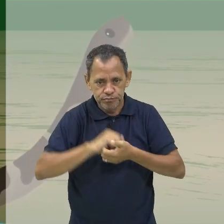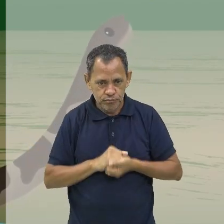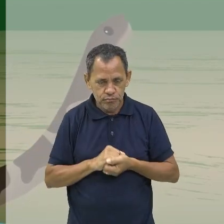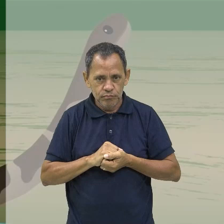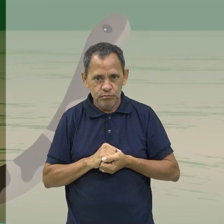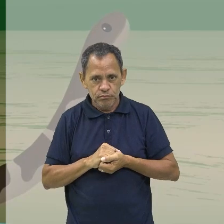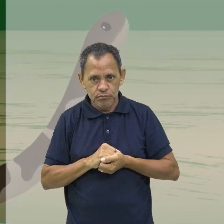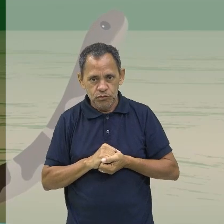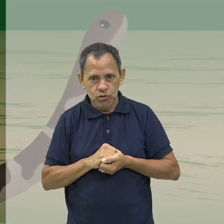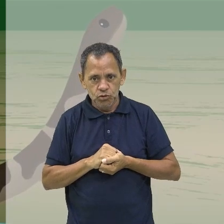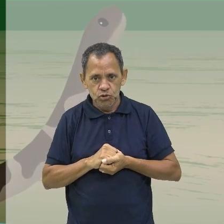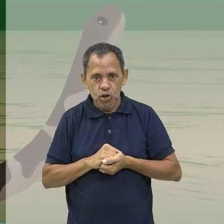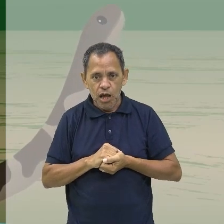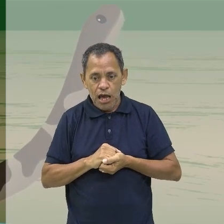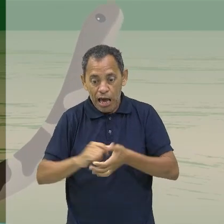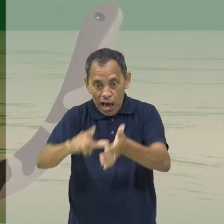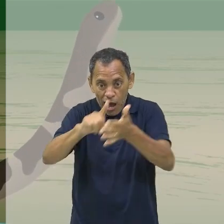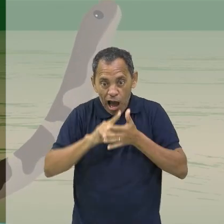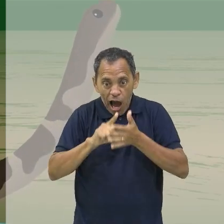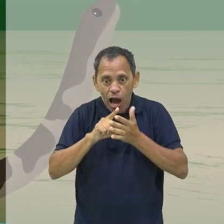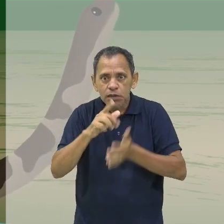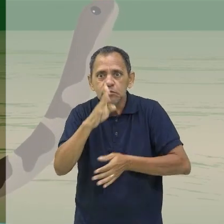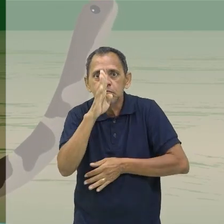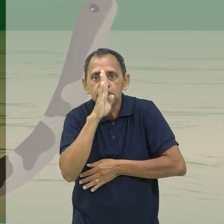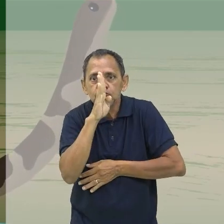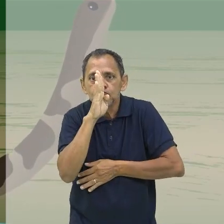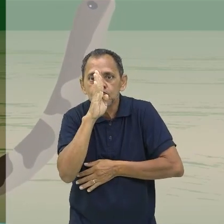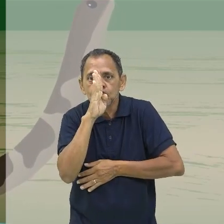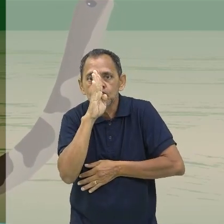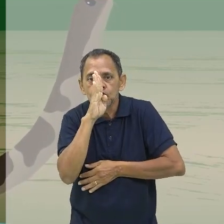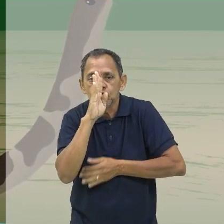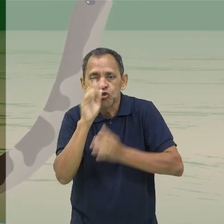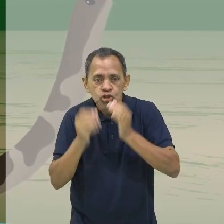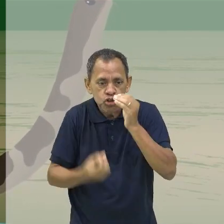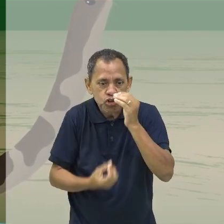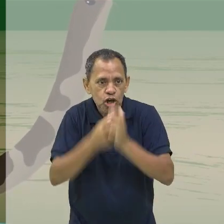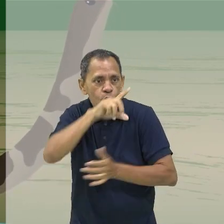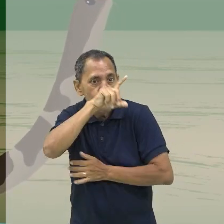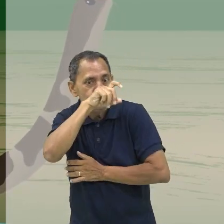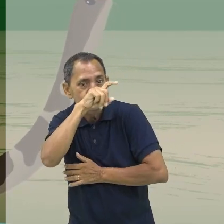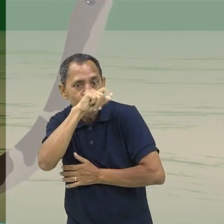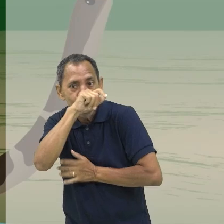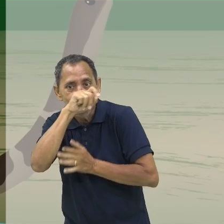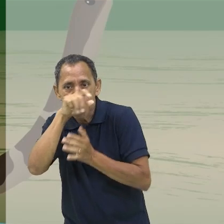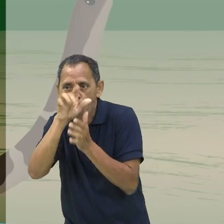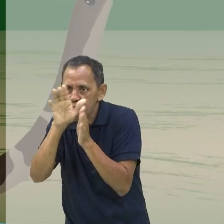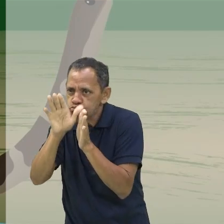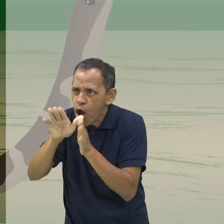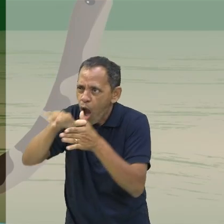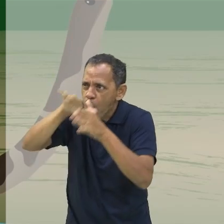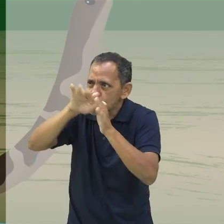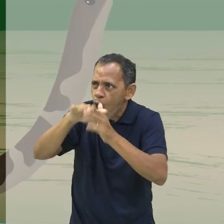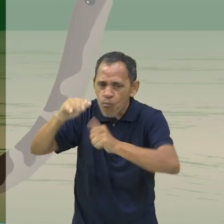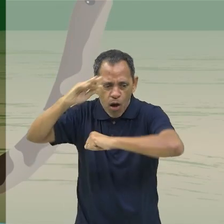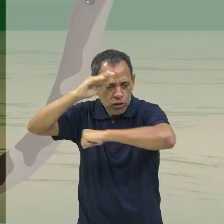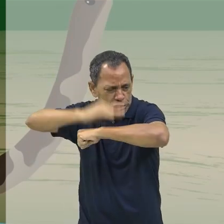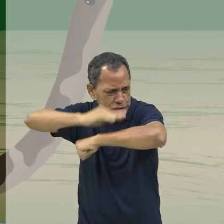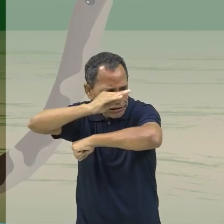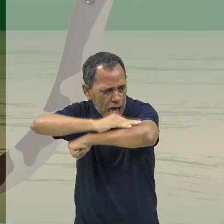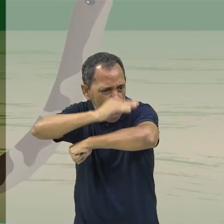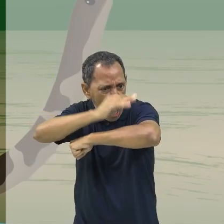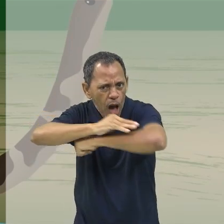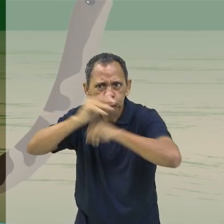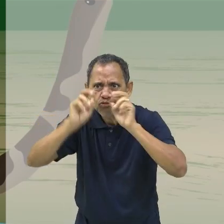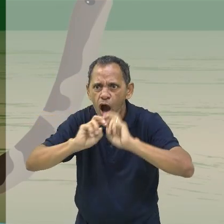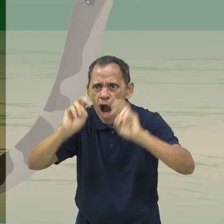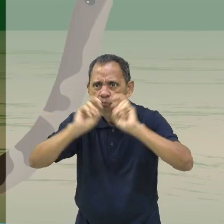antes havia silêncio, surgiram os cantos dos pássaros, o coachar dos sapos e